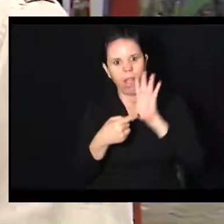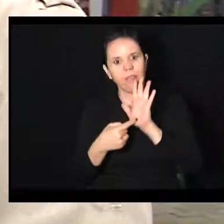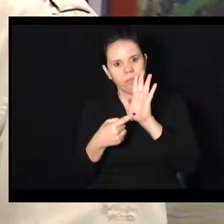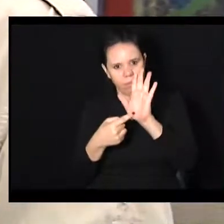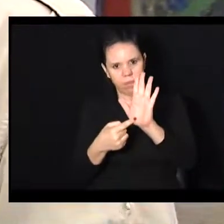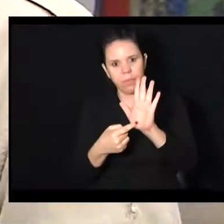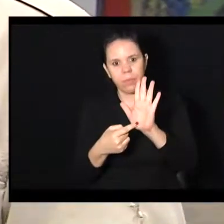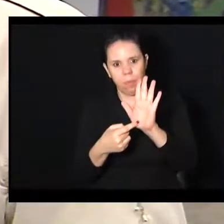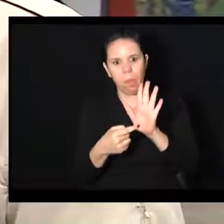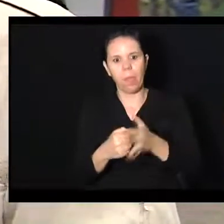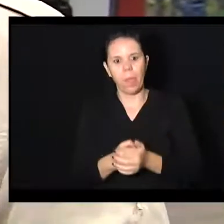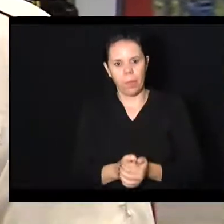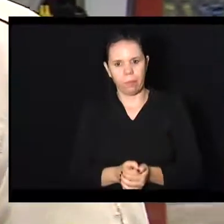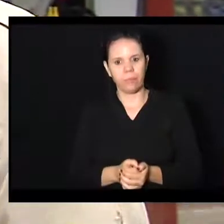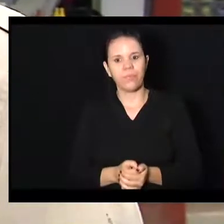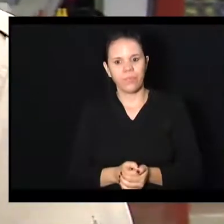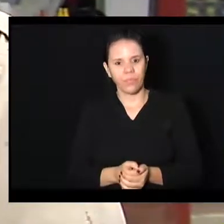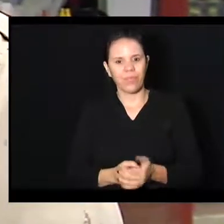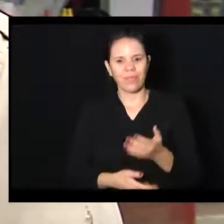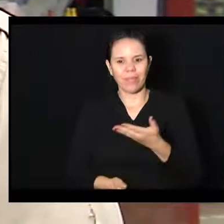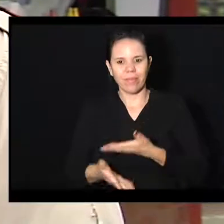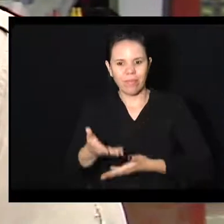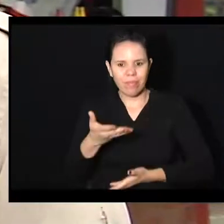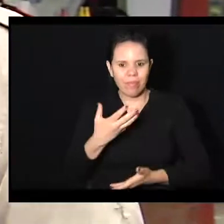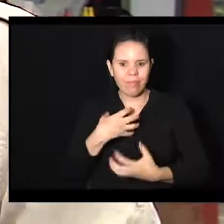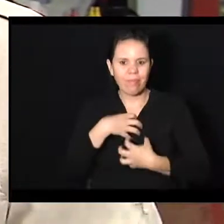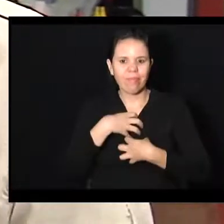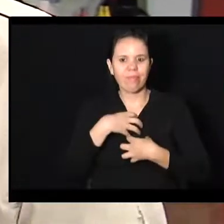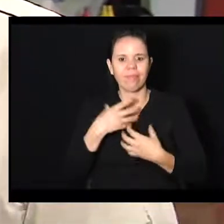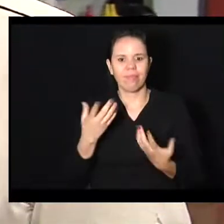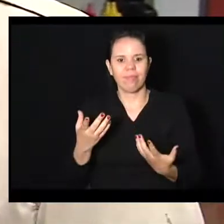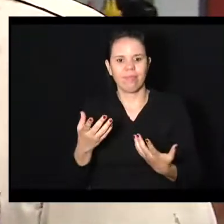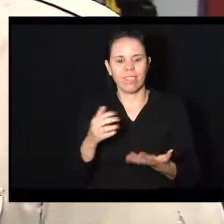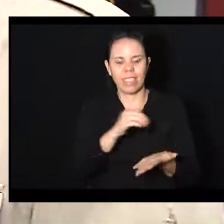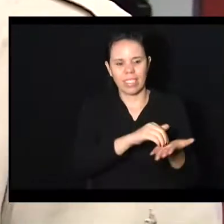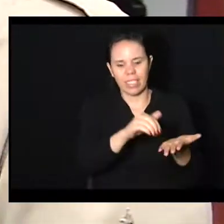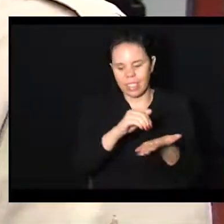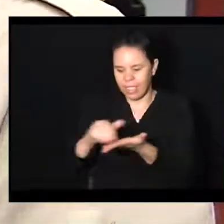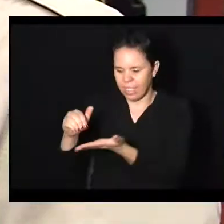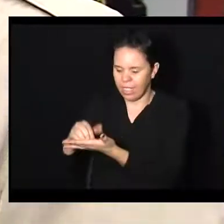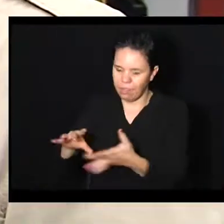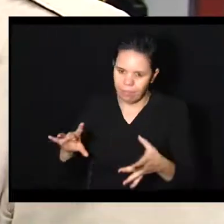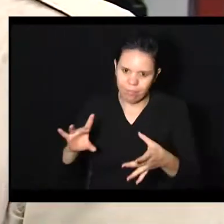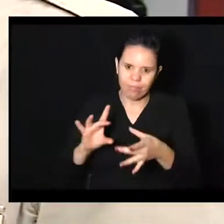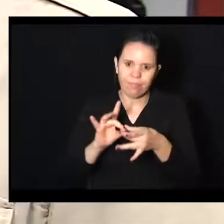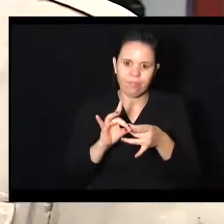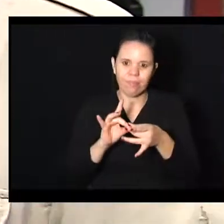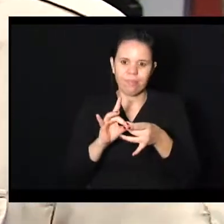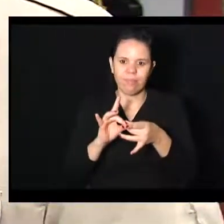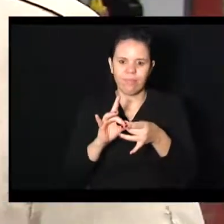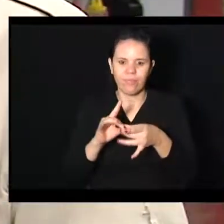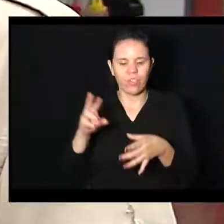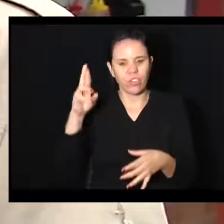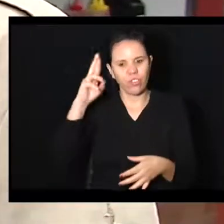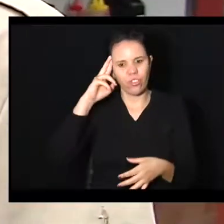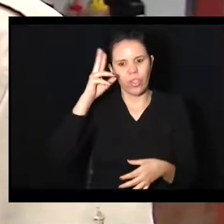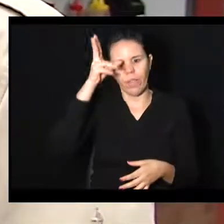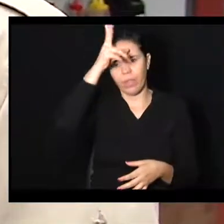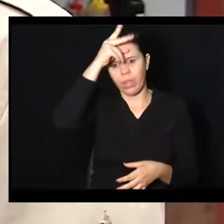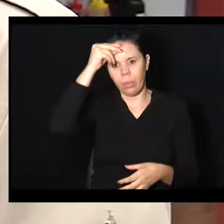de que essa sinergia entre as próprias secretarias, o próprio chefe do executivo e